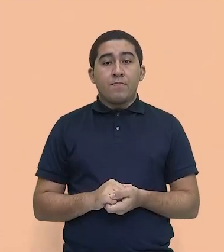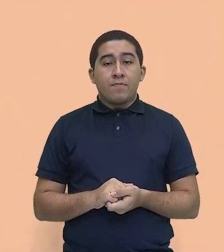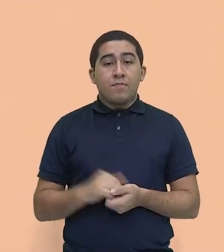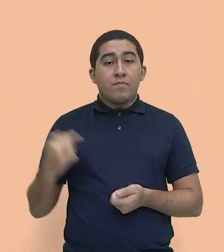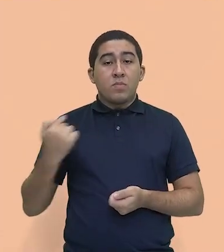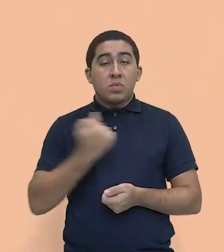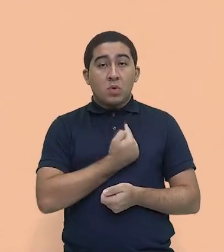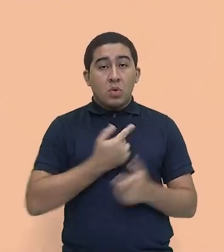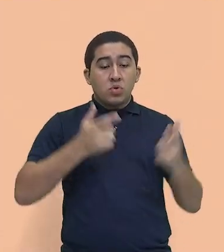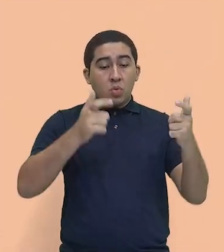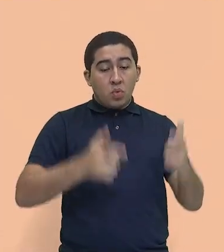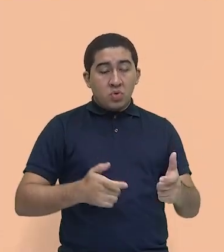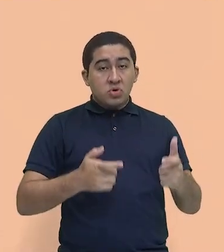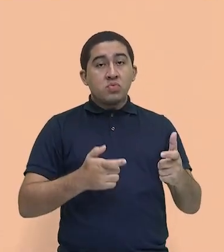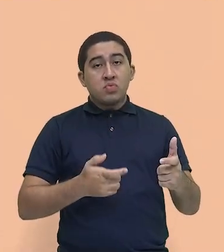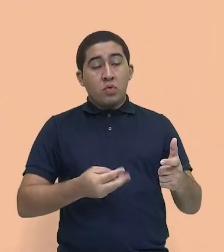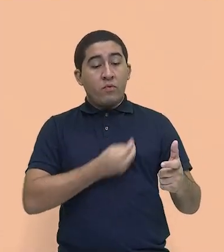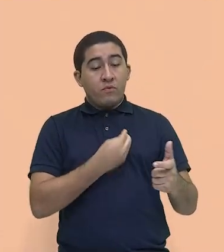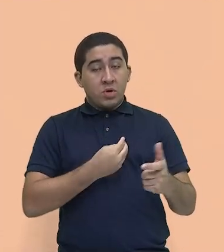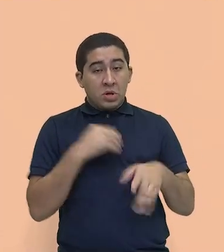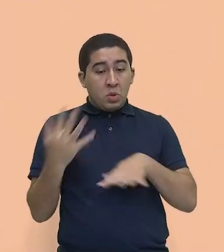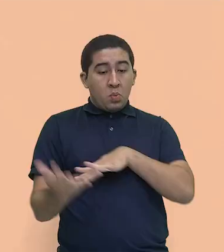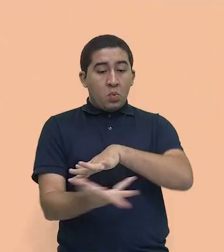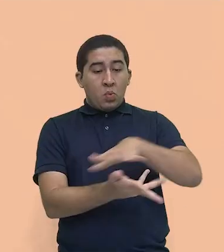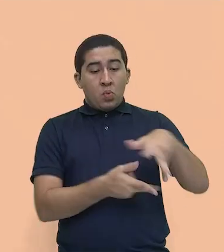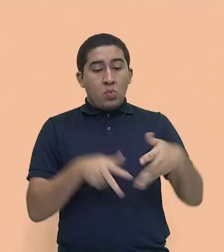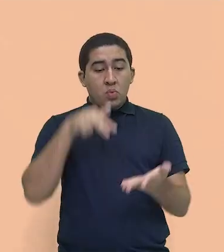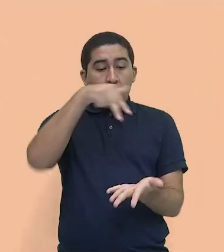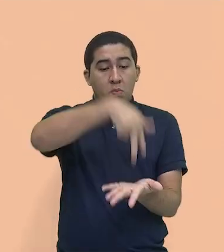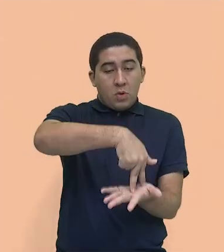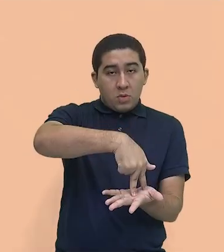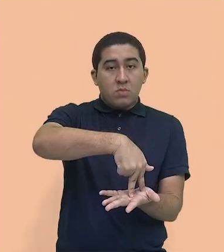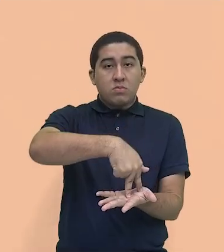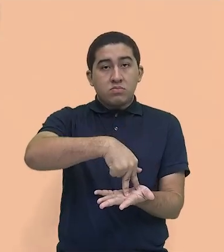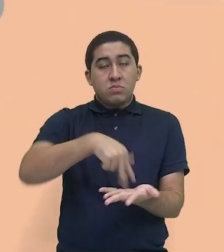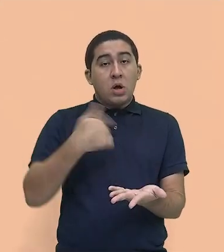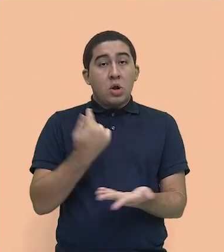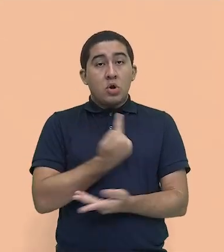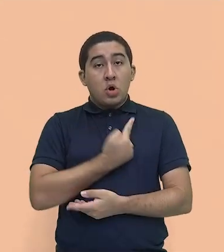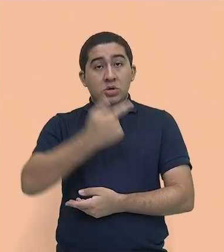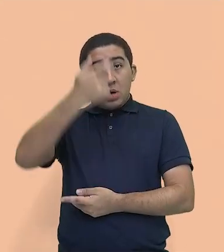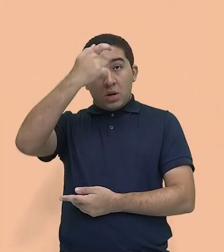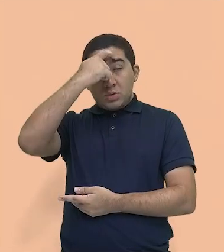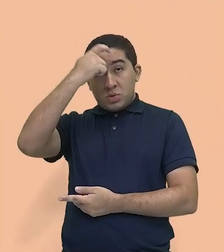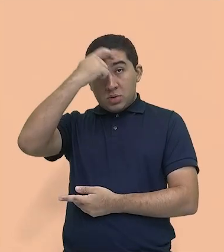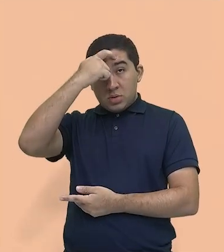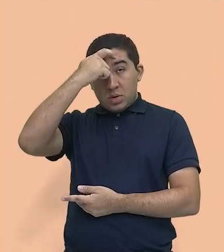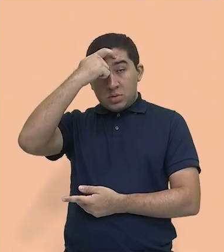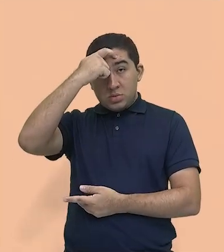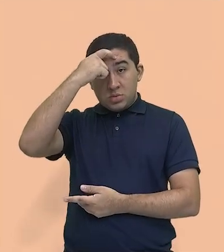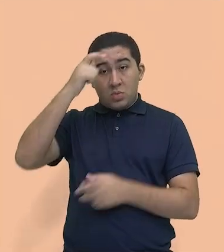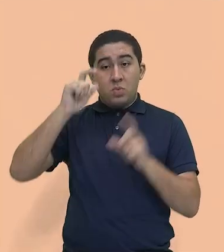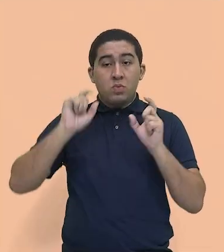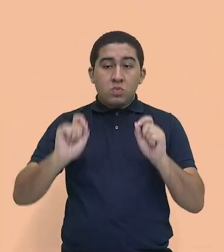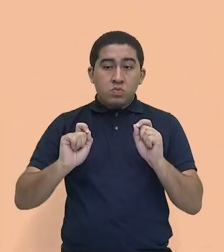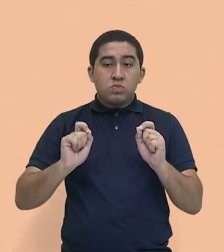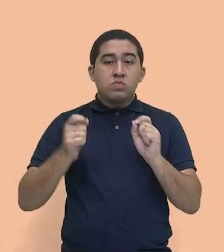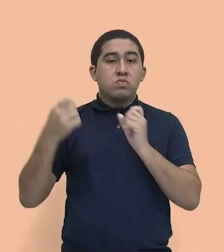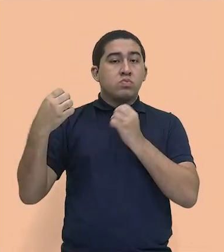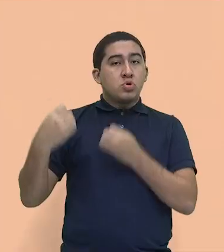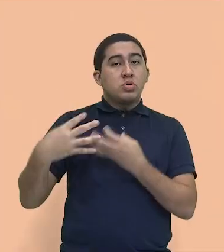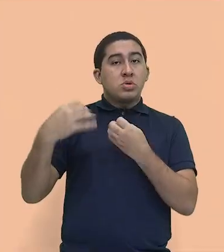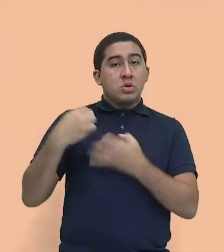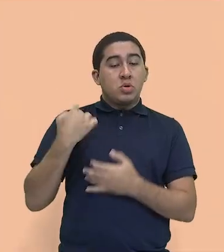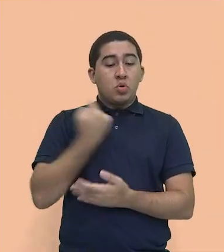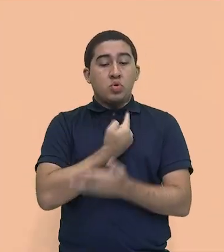nós estamos no mundo, nós existimos no mundo, e a nossa racionalidade, a nossa razão, ela vai nos ensinando, né,